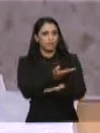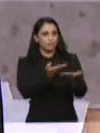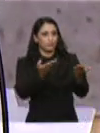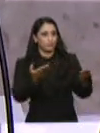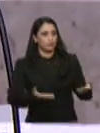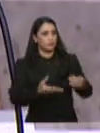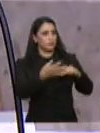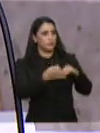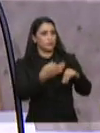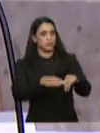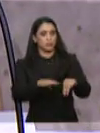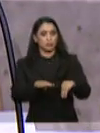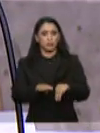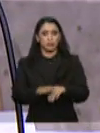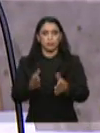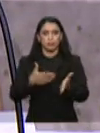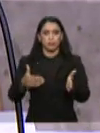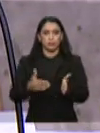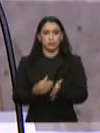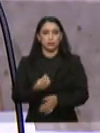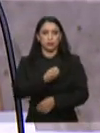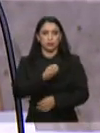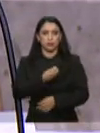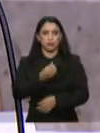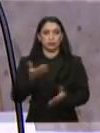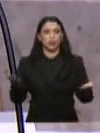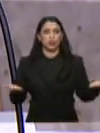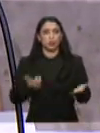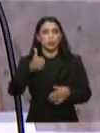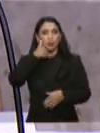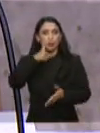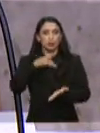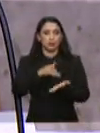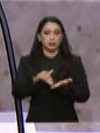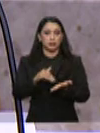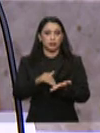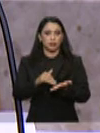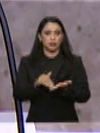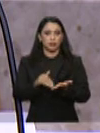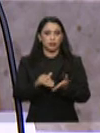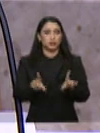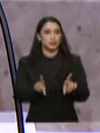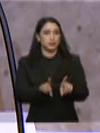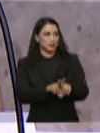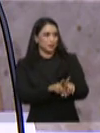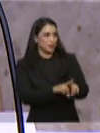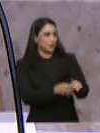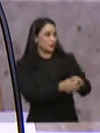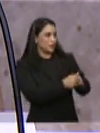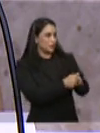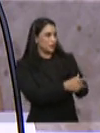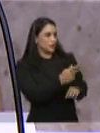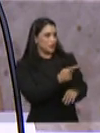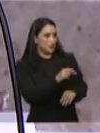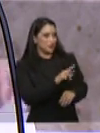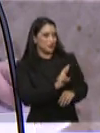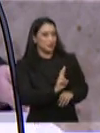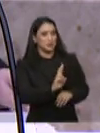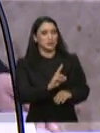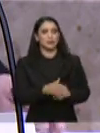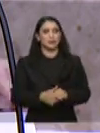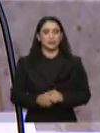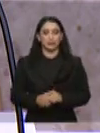os presentes, eu peço à senhora secretária e o senhor procurador-geral da República, eu peço